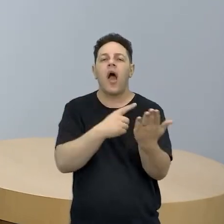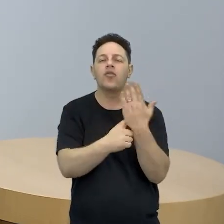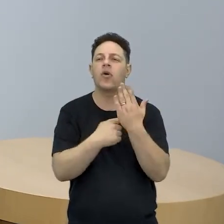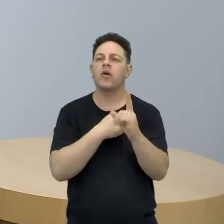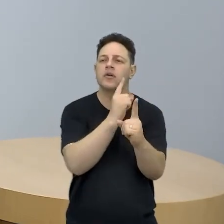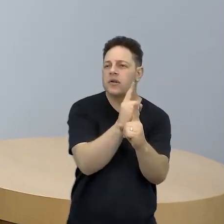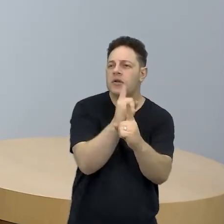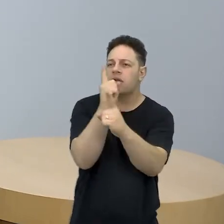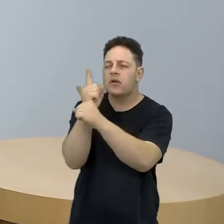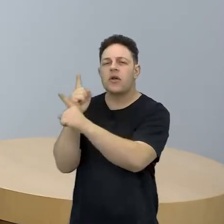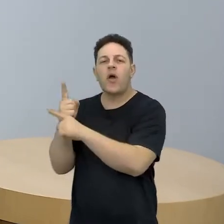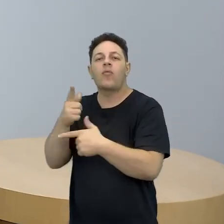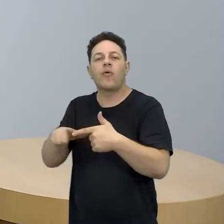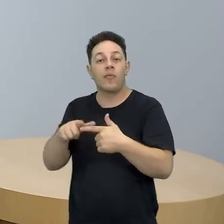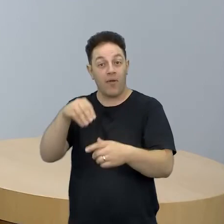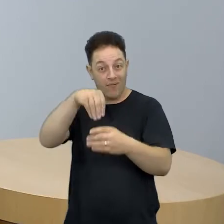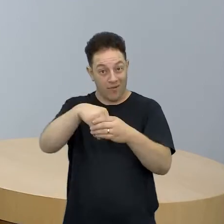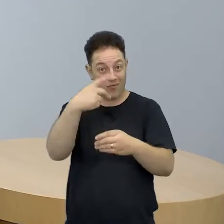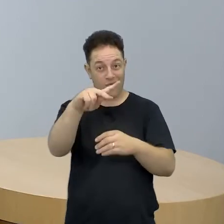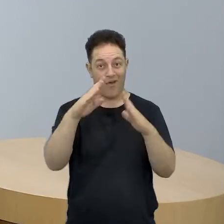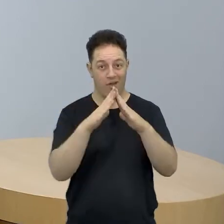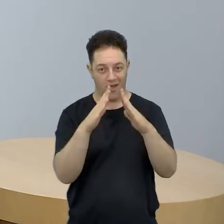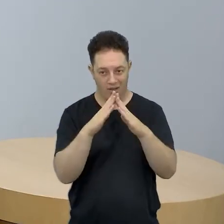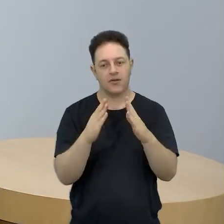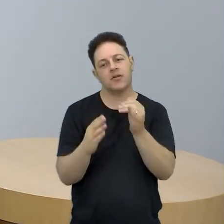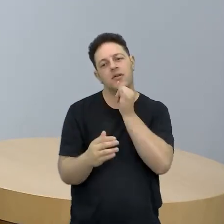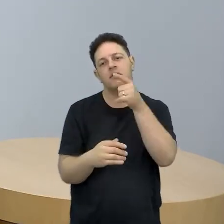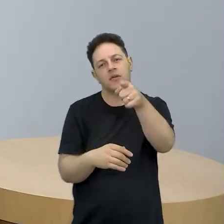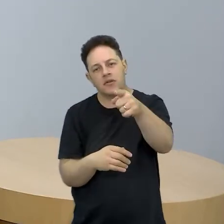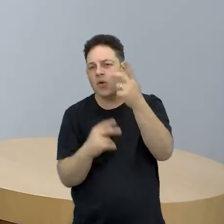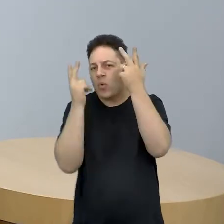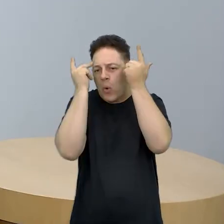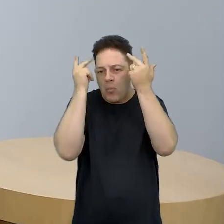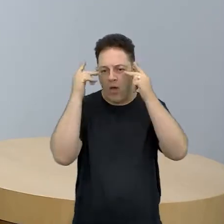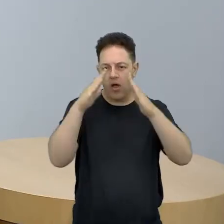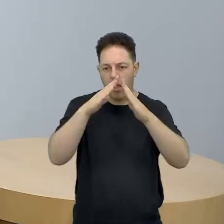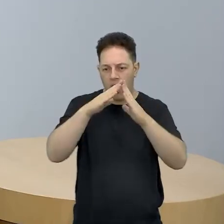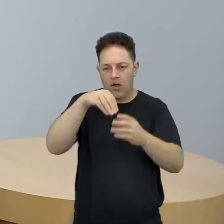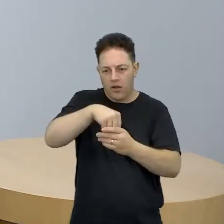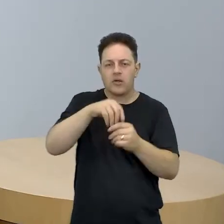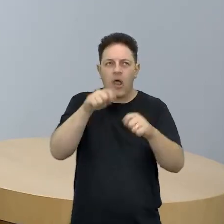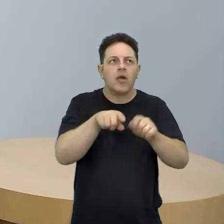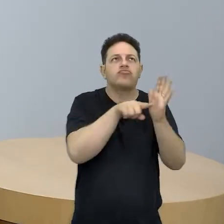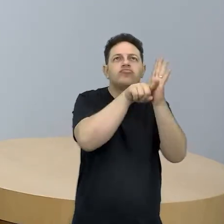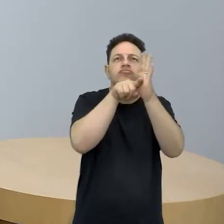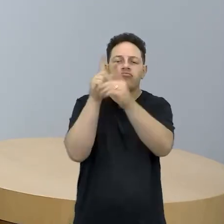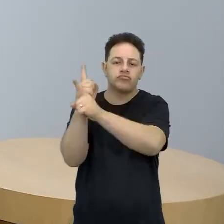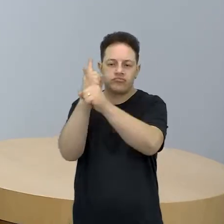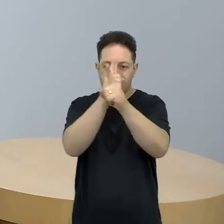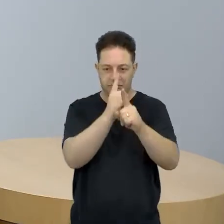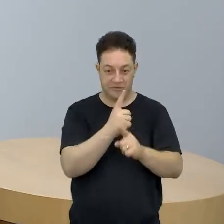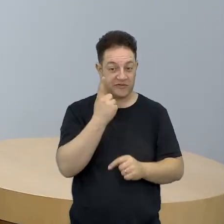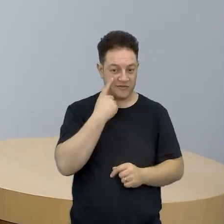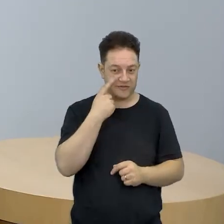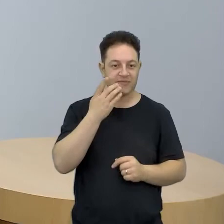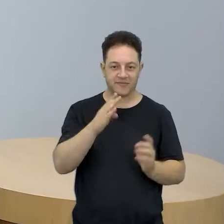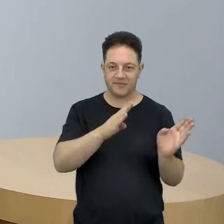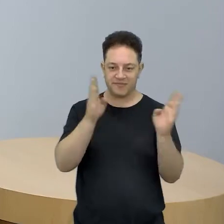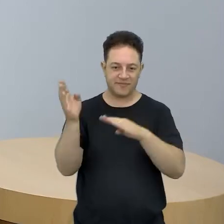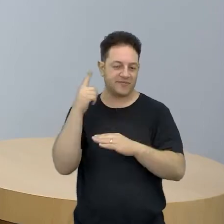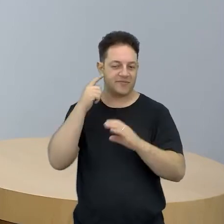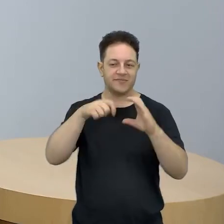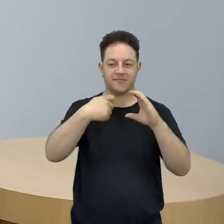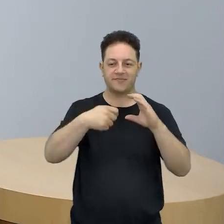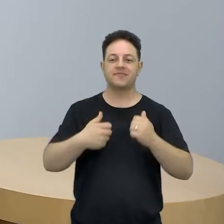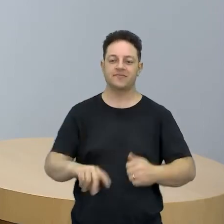problema na nossa residência, que você, uma pessoa comum, pode fazer na sua casa, tá bom? Então, vamos ouvir, vamos ver